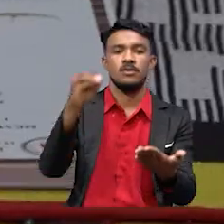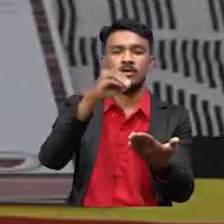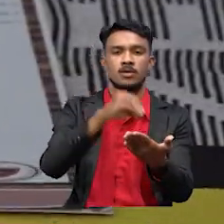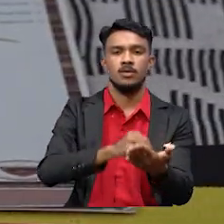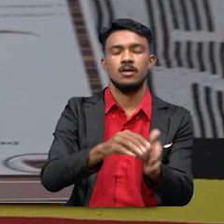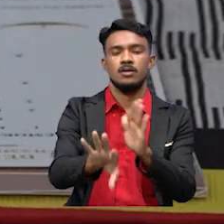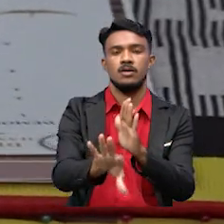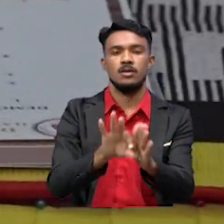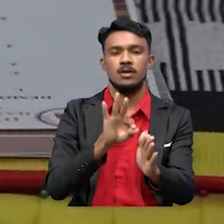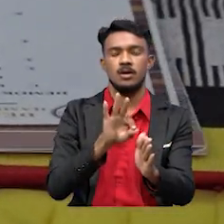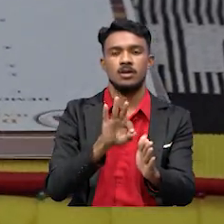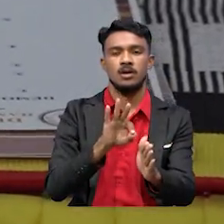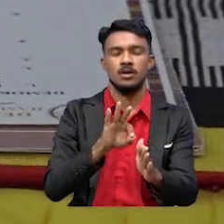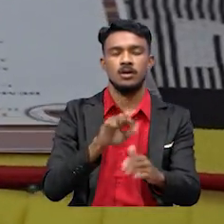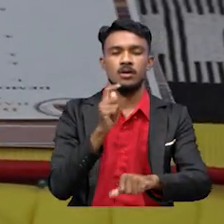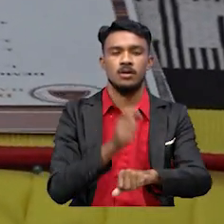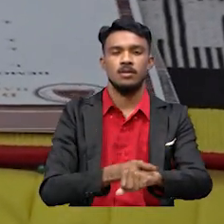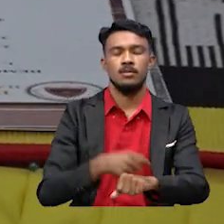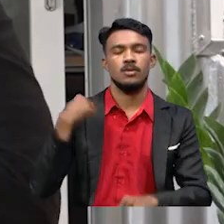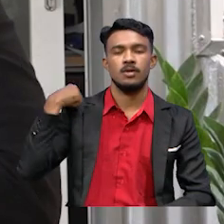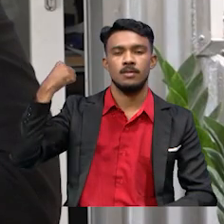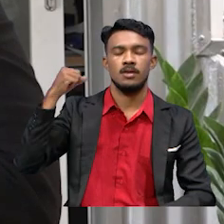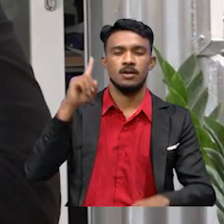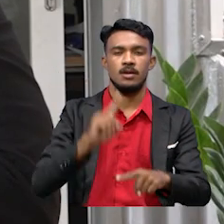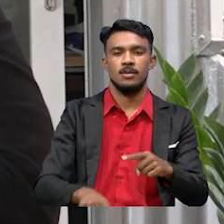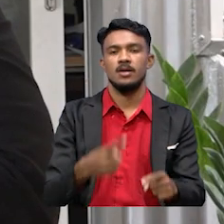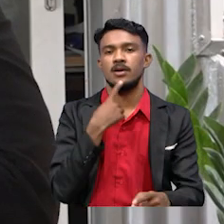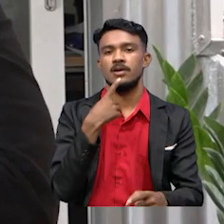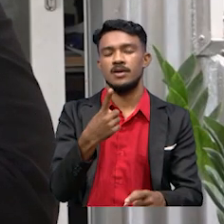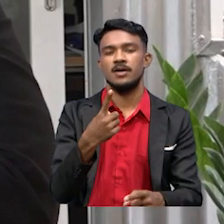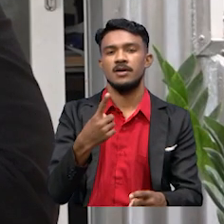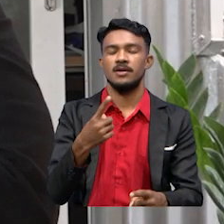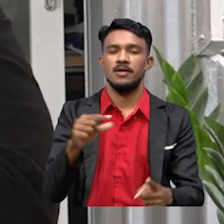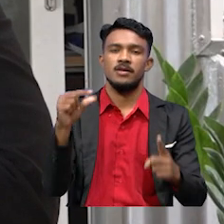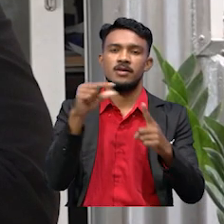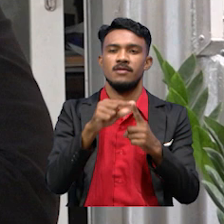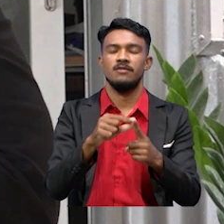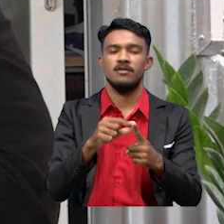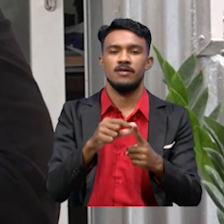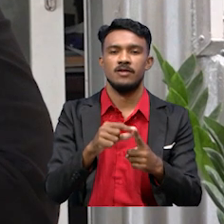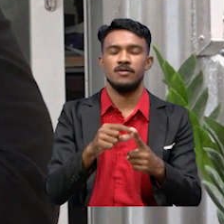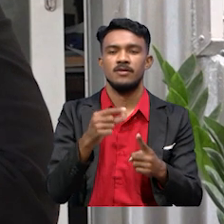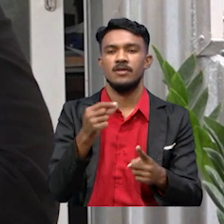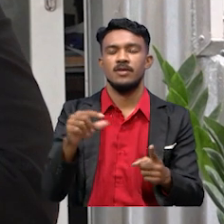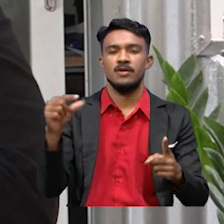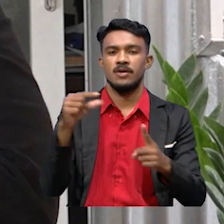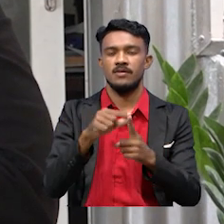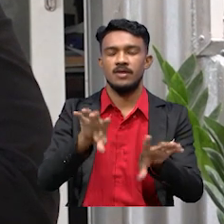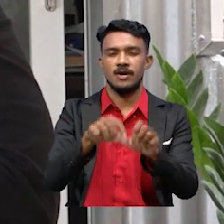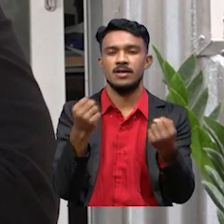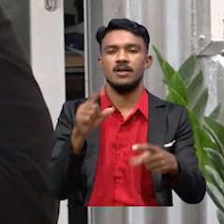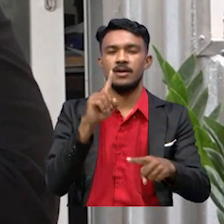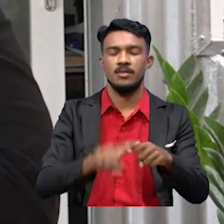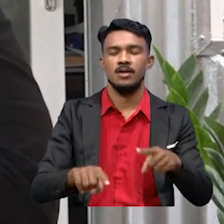hetan ya durante a campanha ne labele ateta at malu labele sogu malu e labele